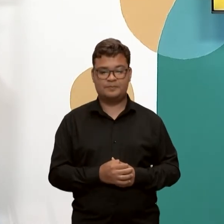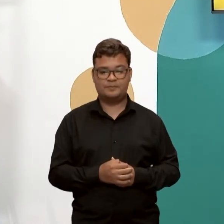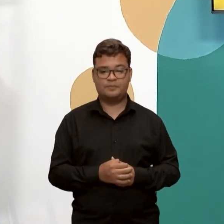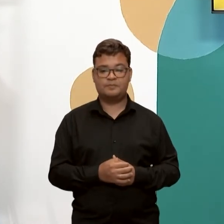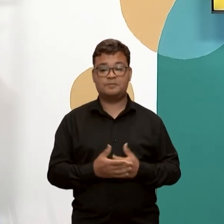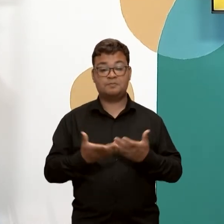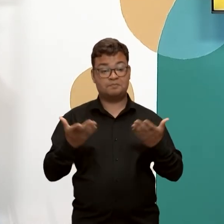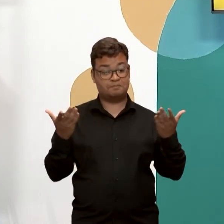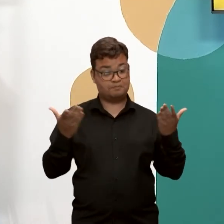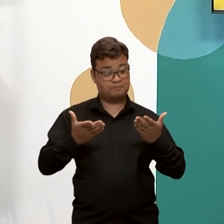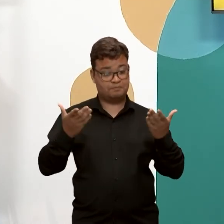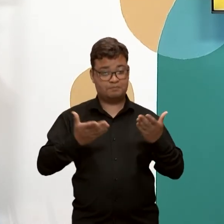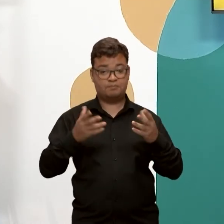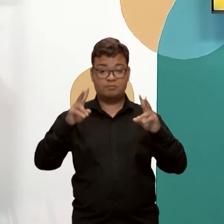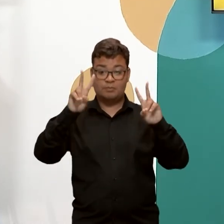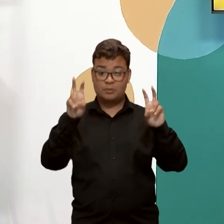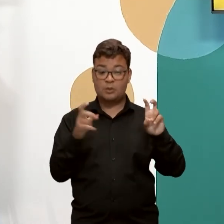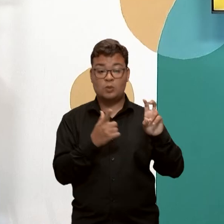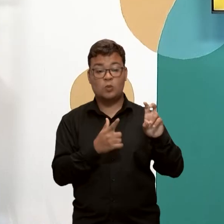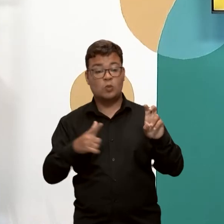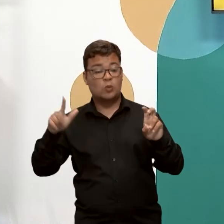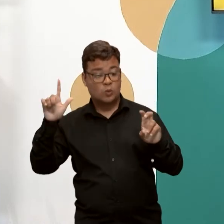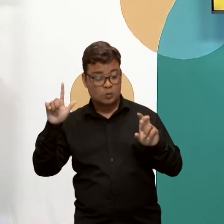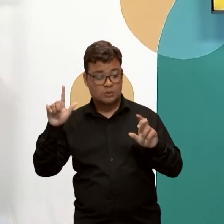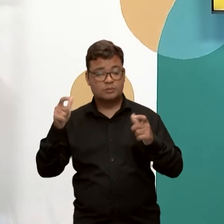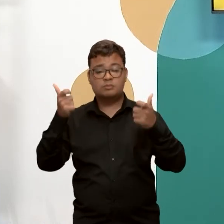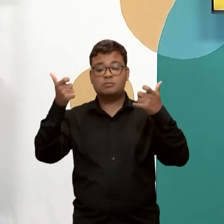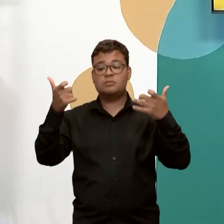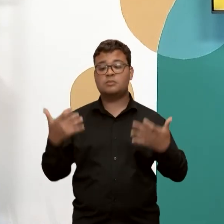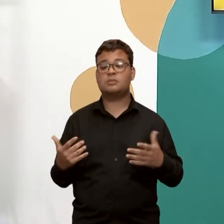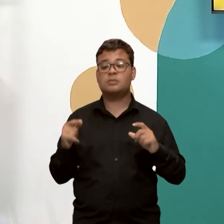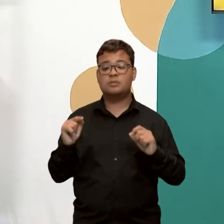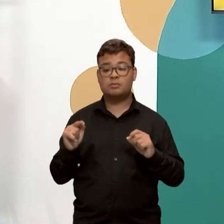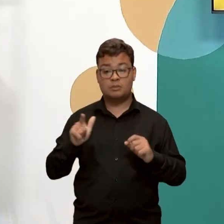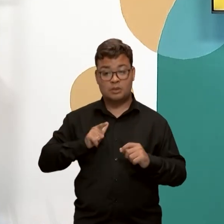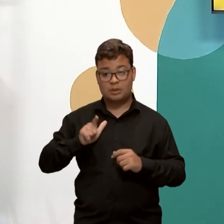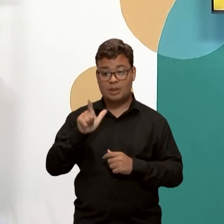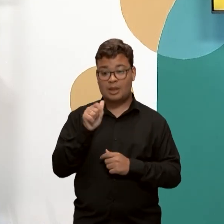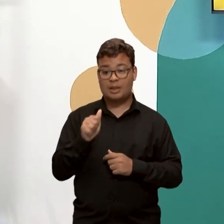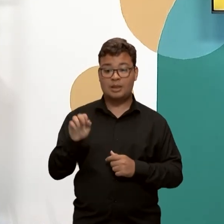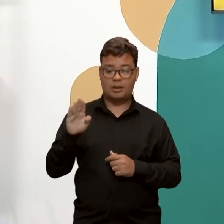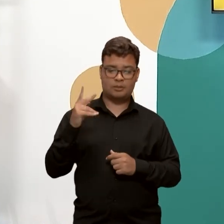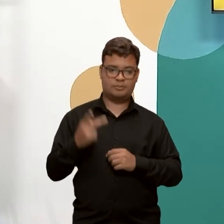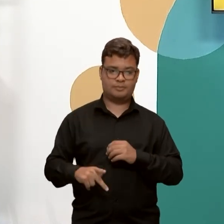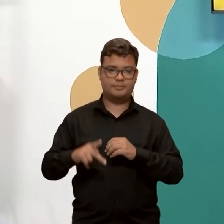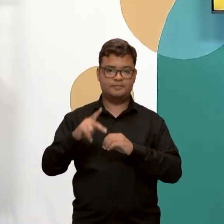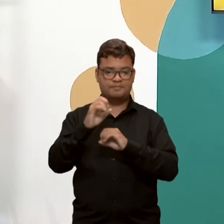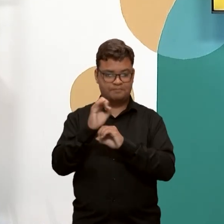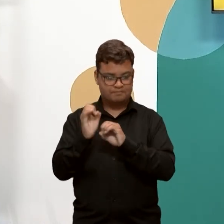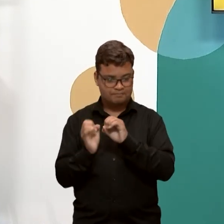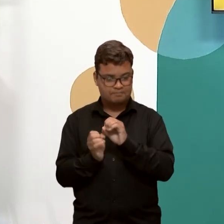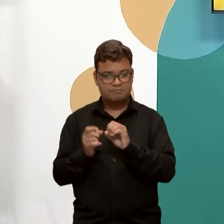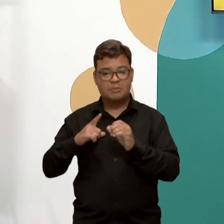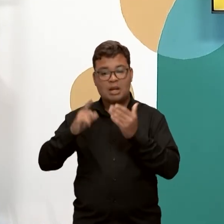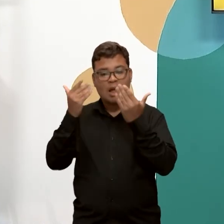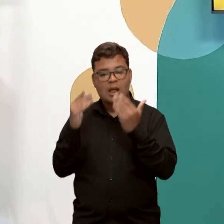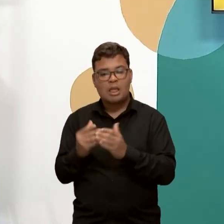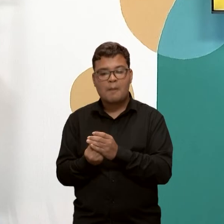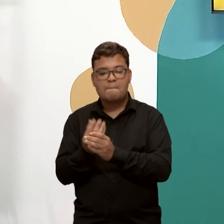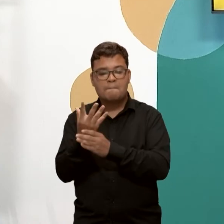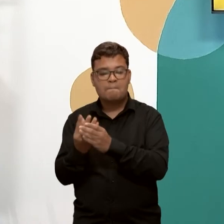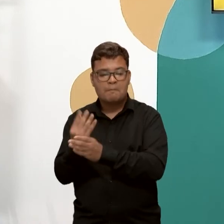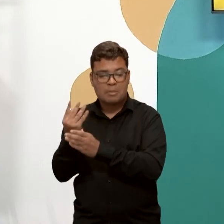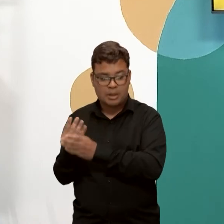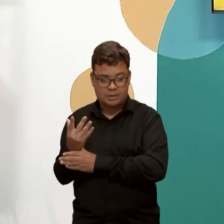Bom, e agora a gente muda de assunto. Nós vamos falar sobre um laboratório aqui da UFG que analisa plantas.